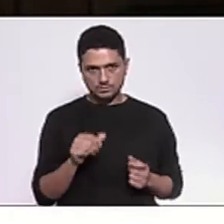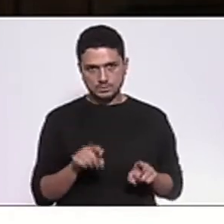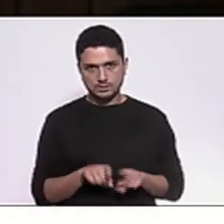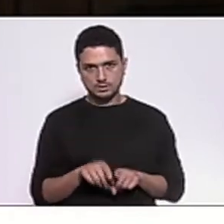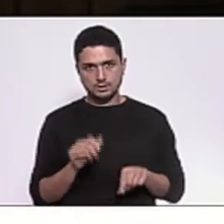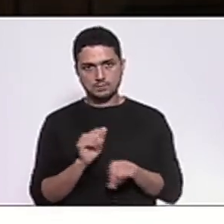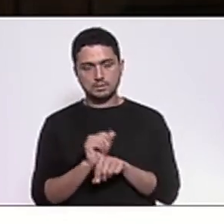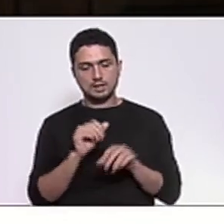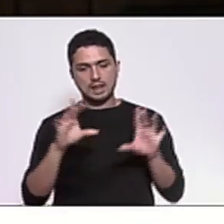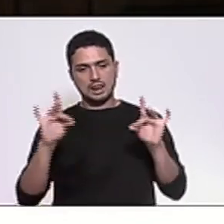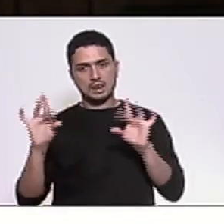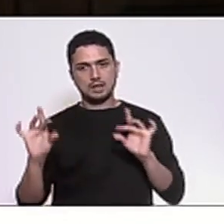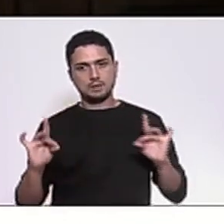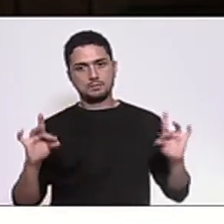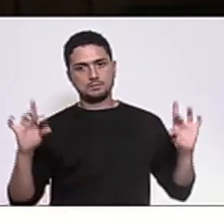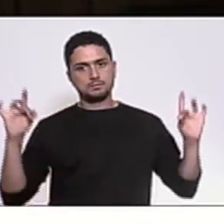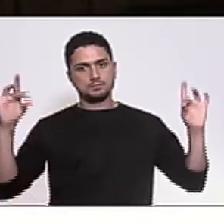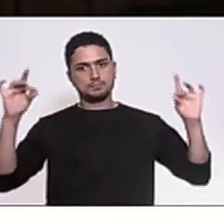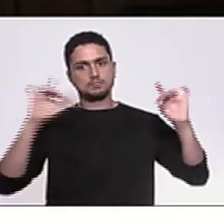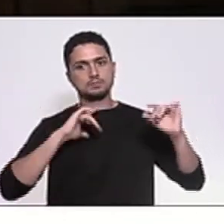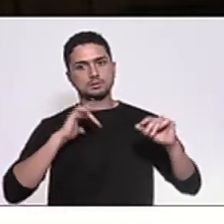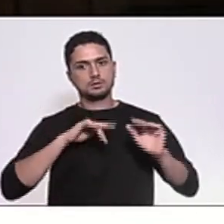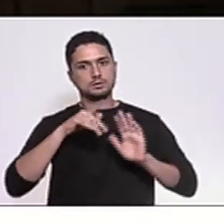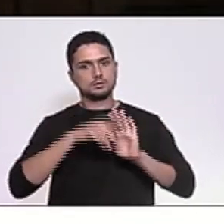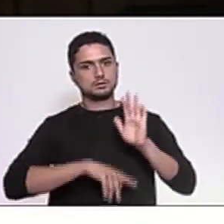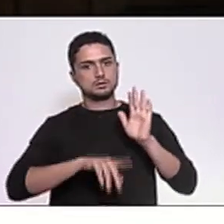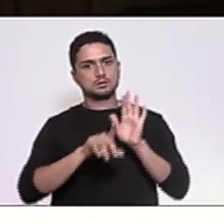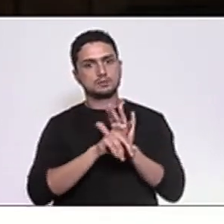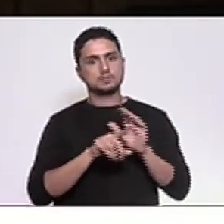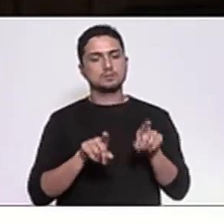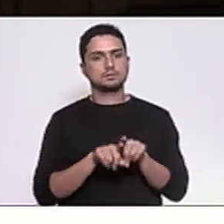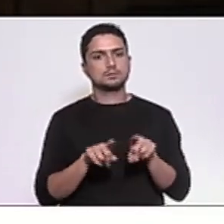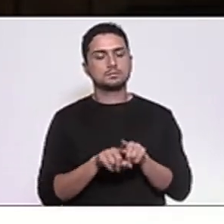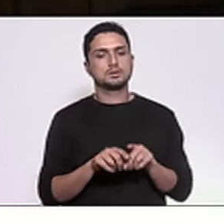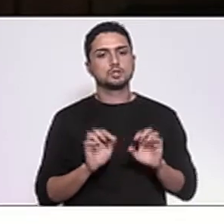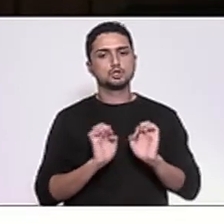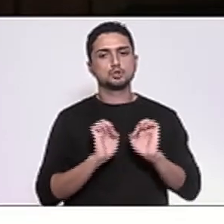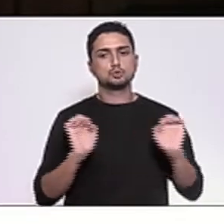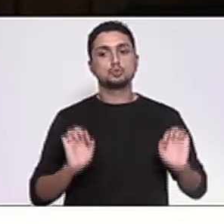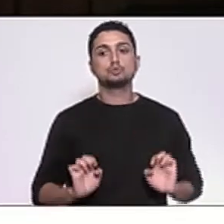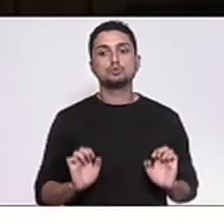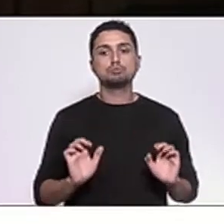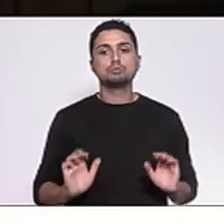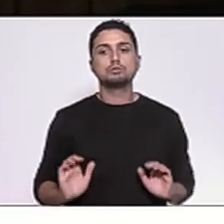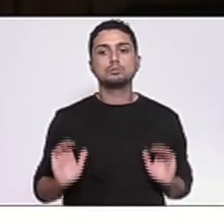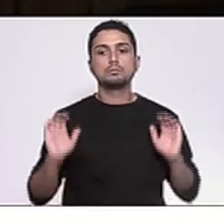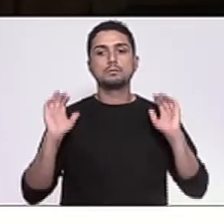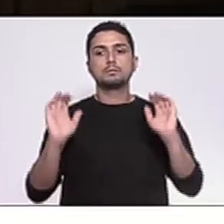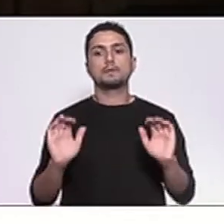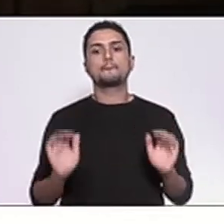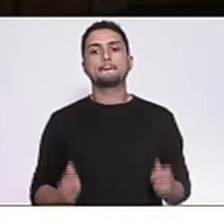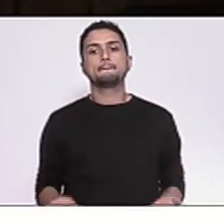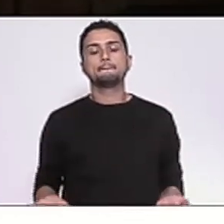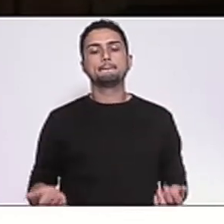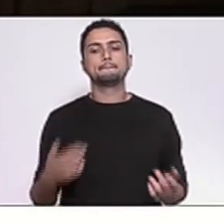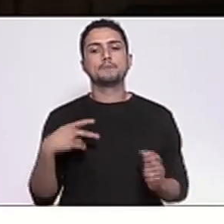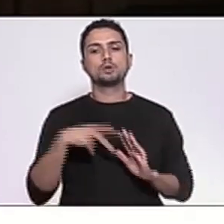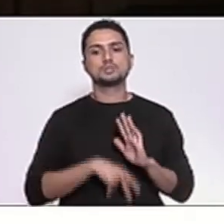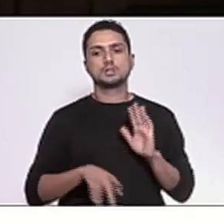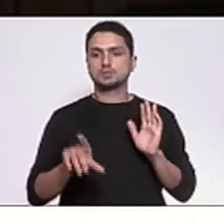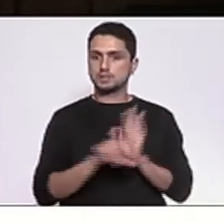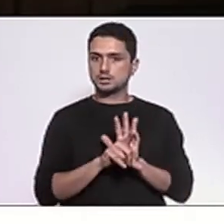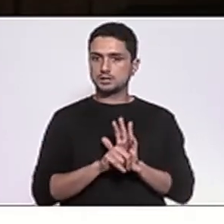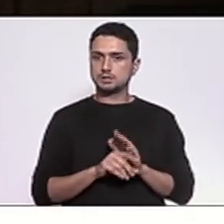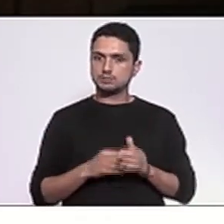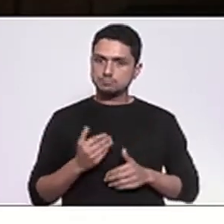de conclusão de toda a parte estrutural. Então, feito esse projeto